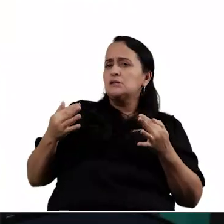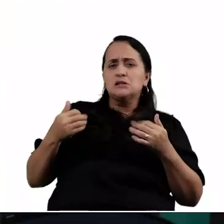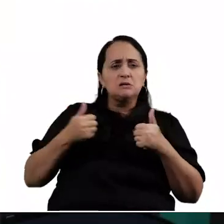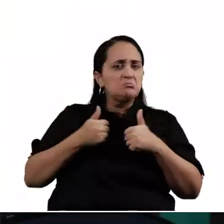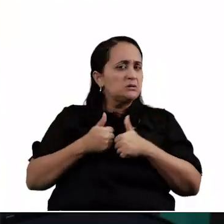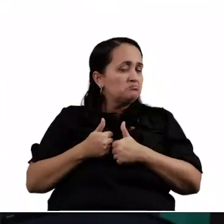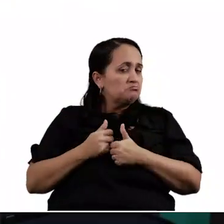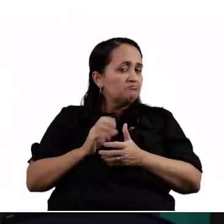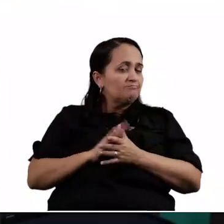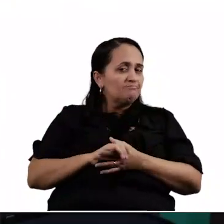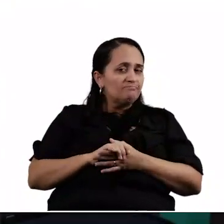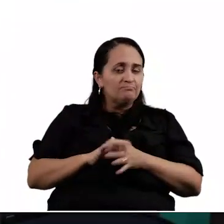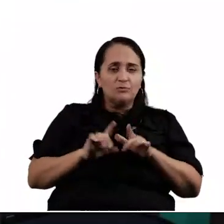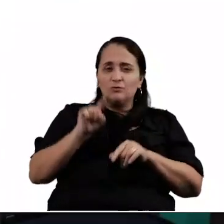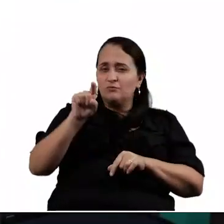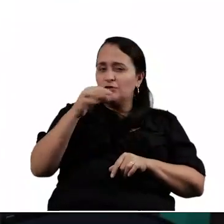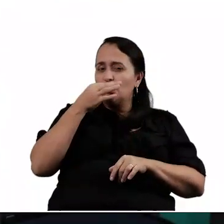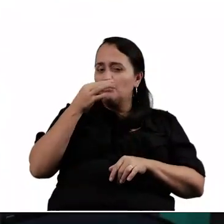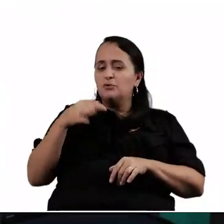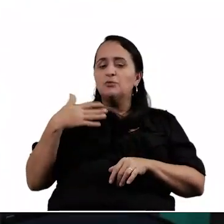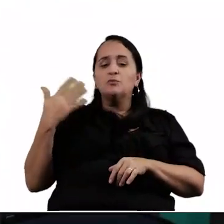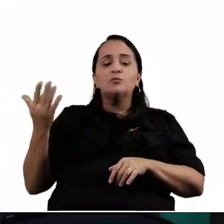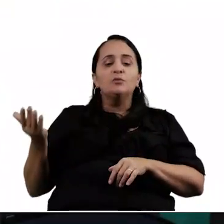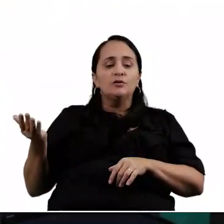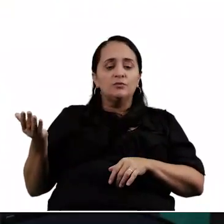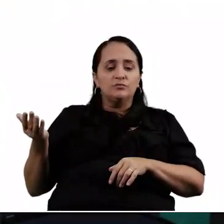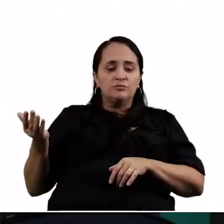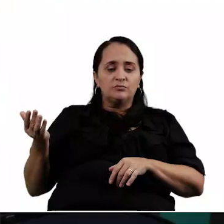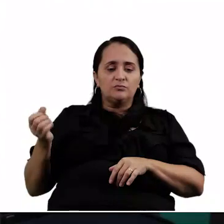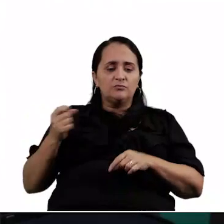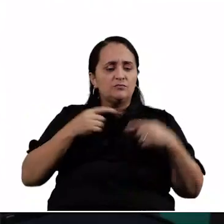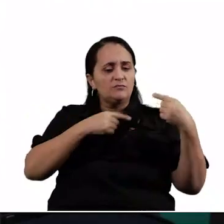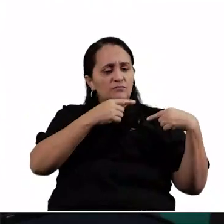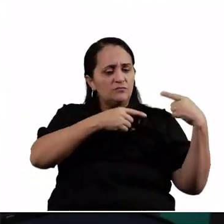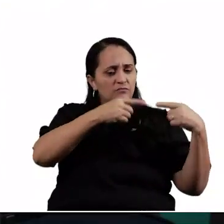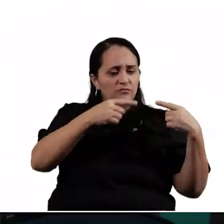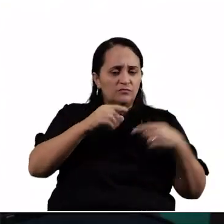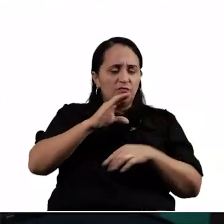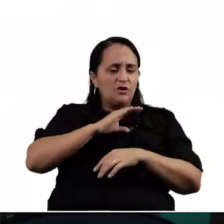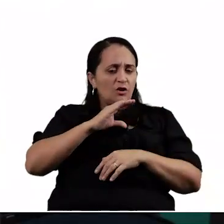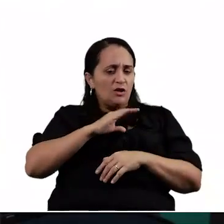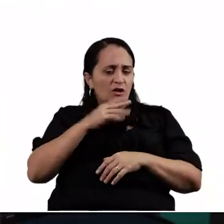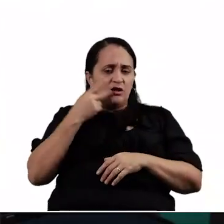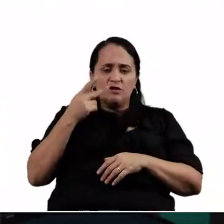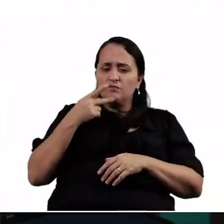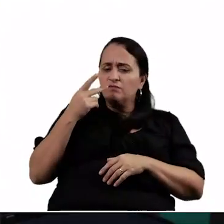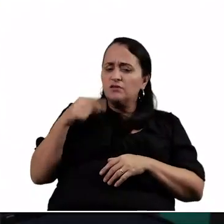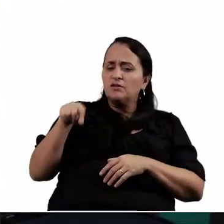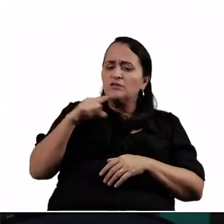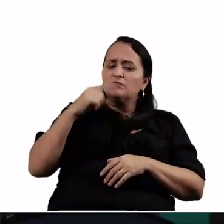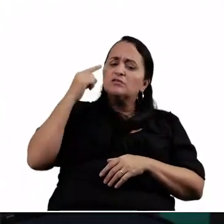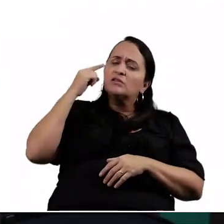acham qual sua opinião sobre isso diga Desculpa aí com seus Coleguinhas o que vocês